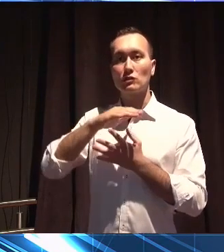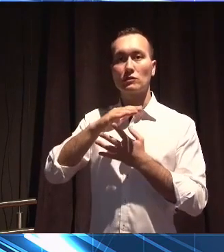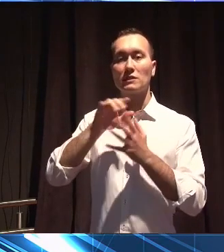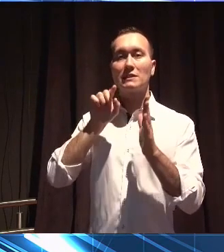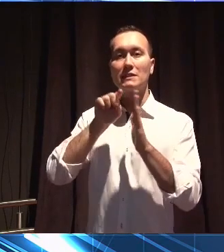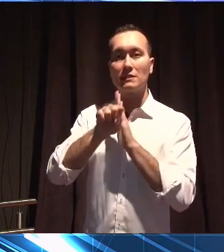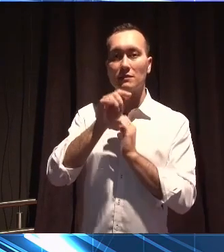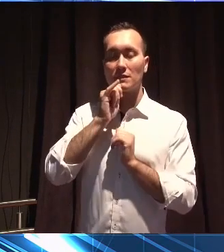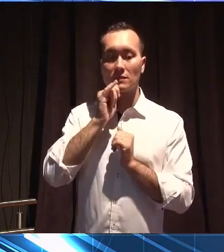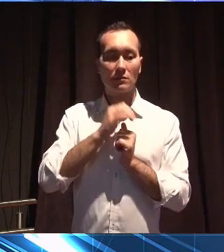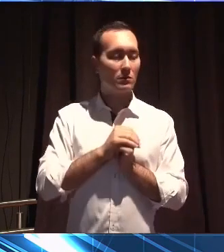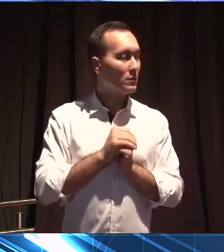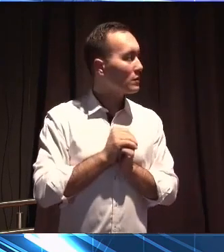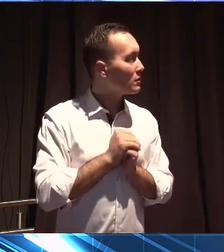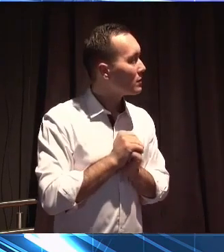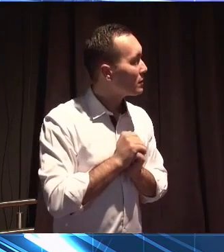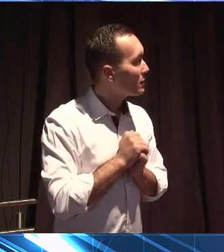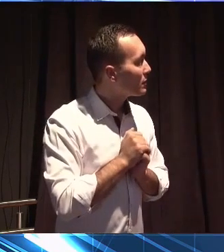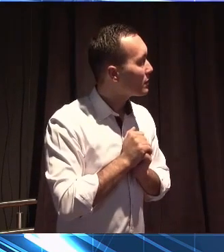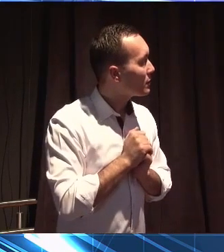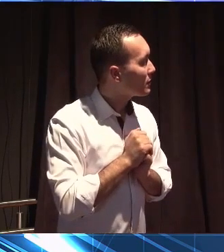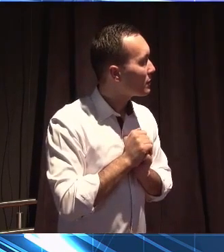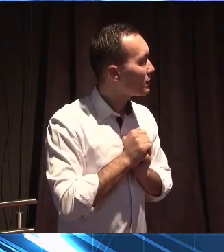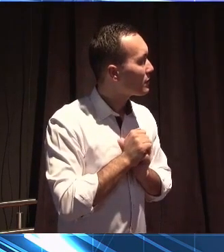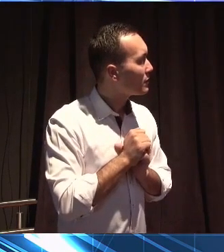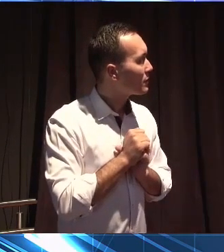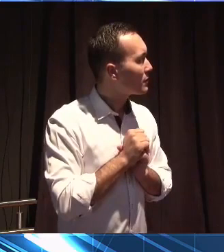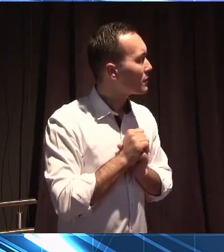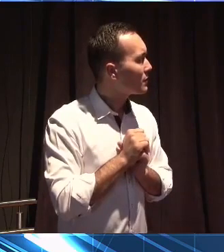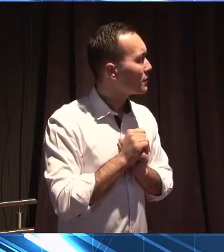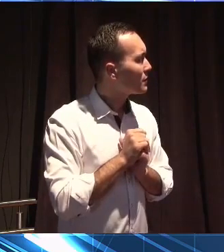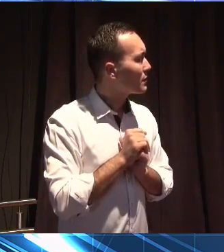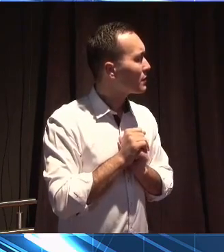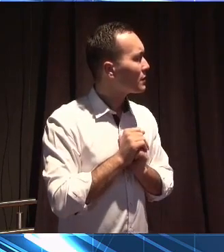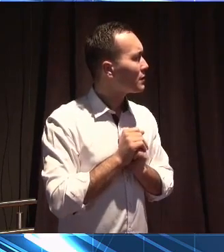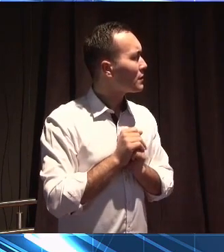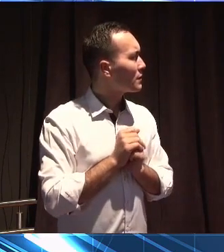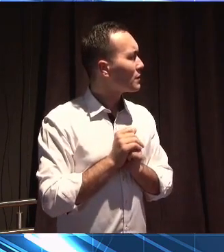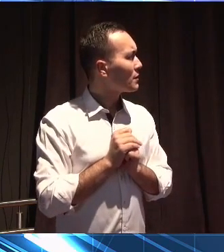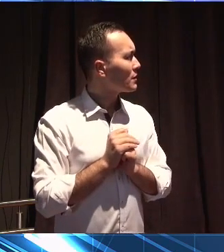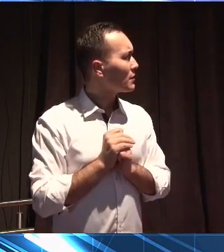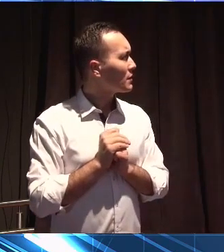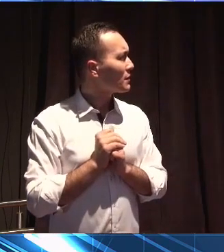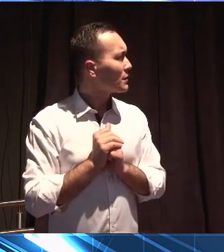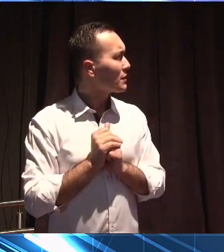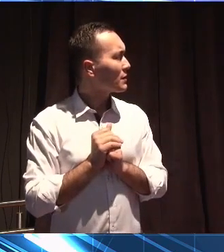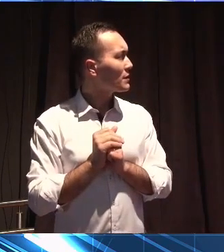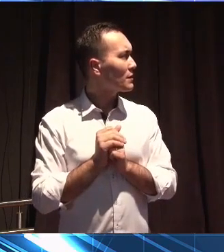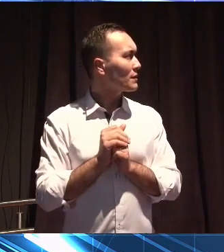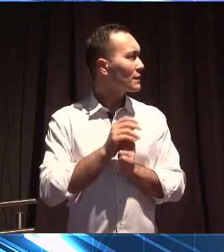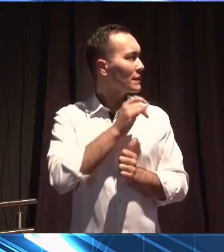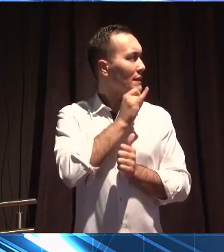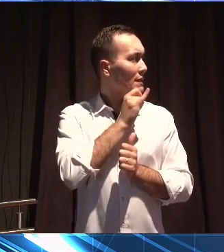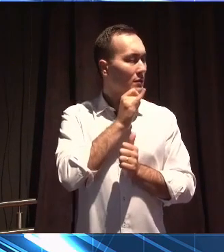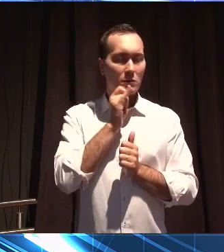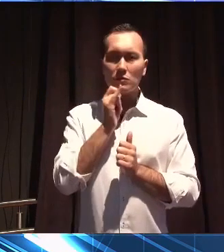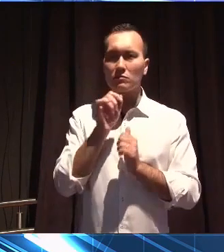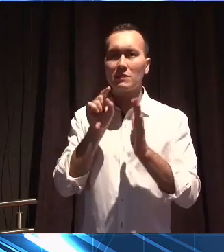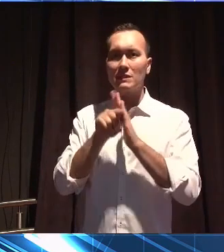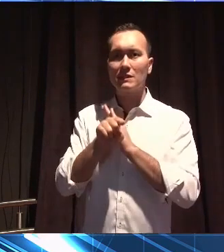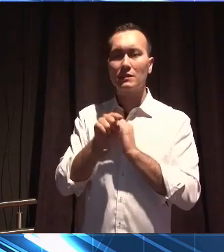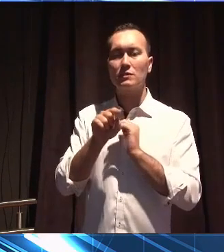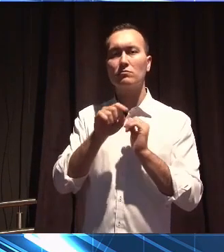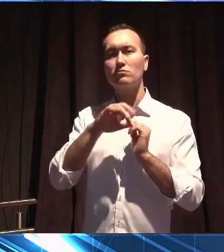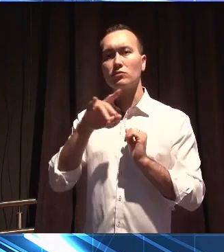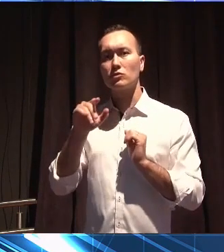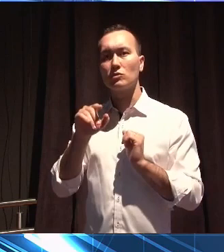não, tinham 70% ali para poder conseguir acertar, que é uma taxa relativamente interessante, se a gente parar para pensar. Então, ou seja, eu